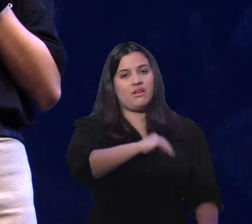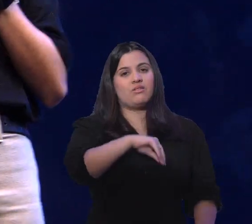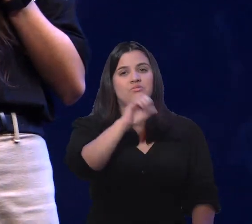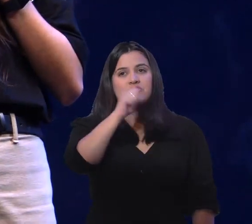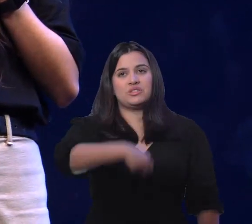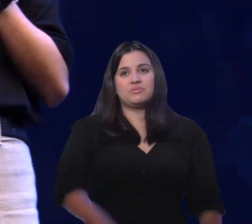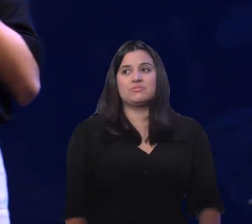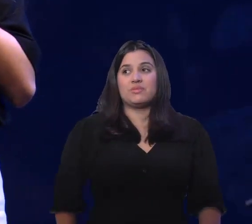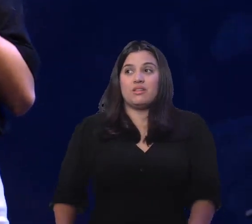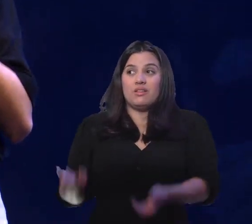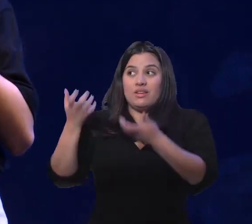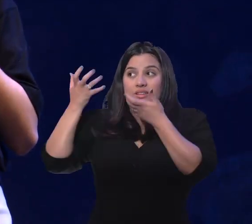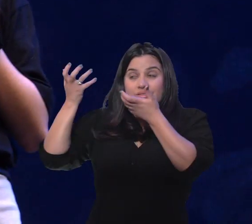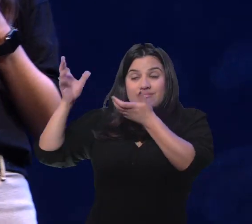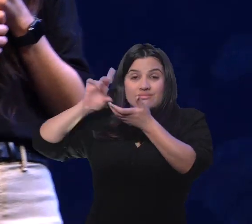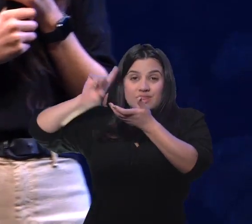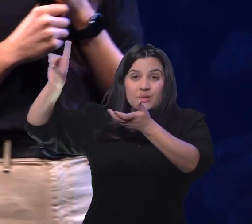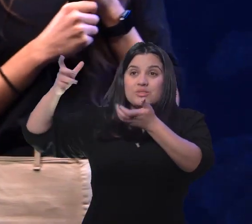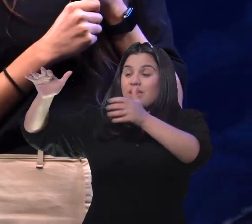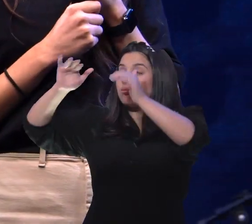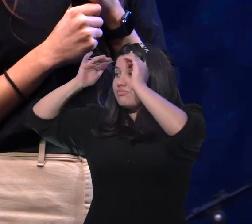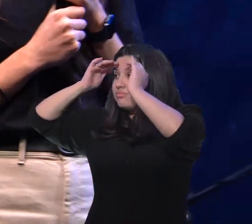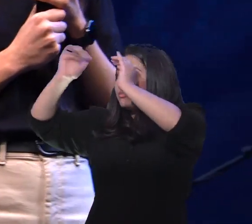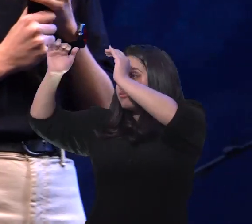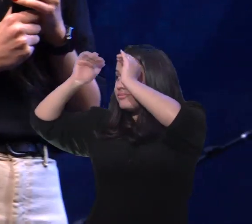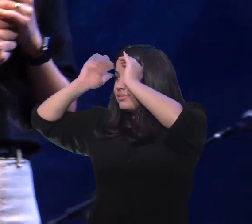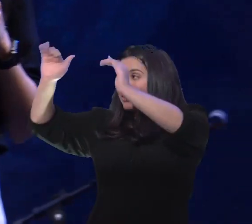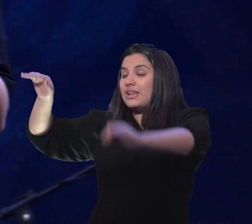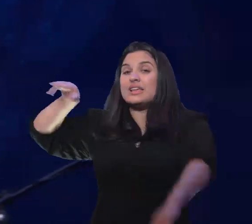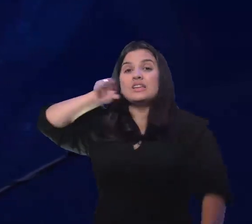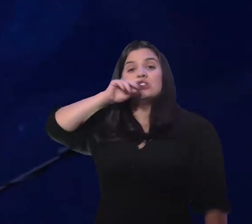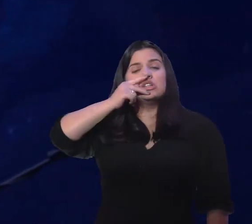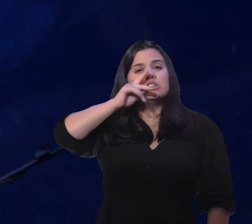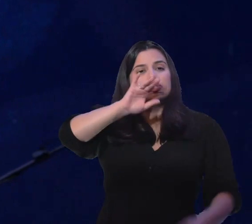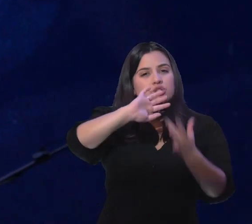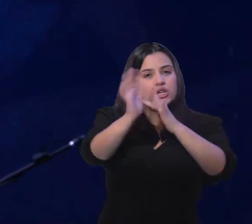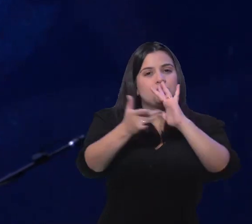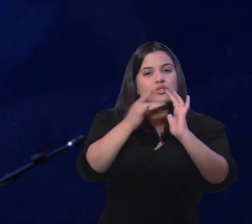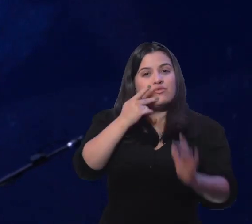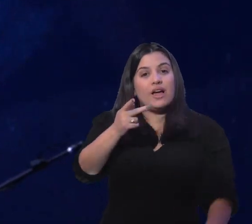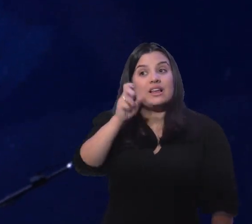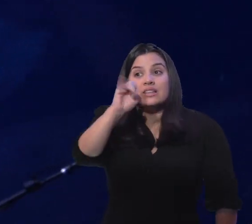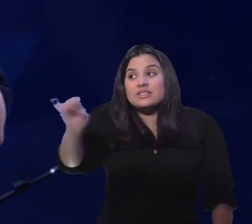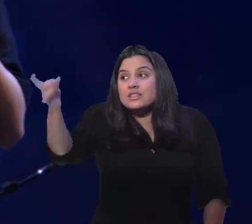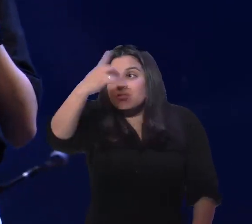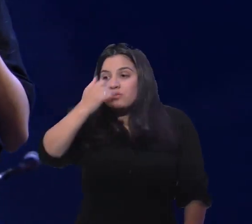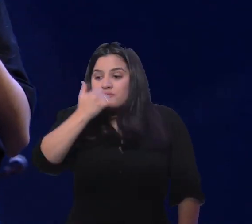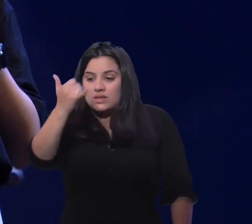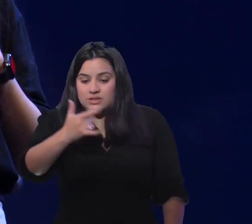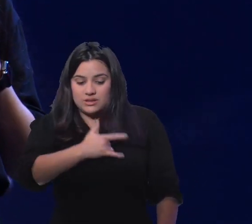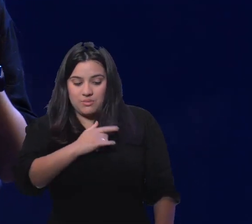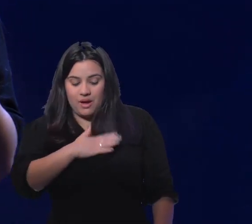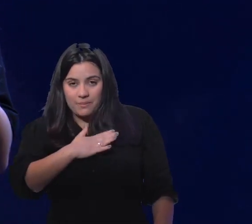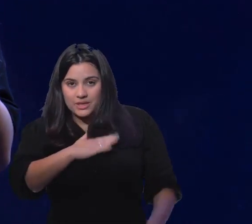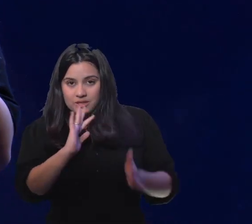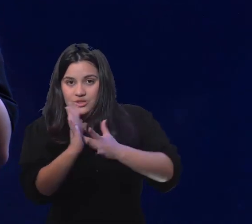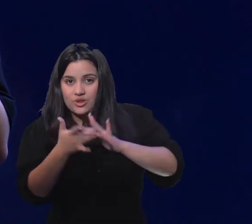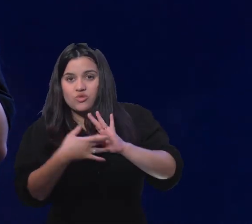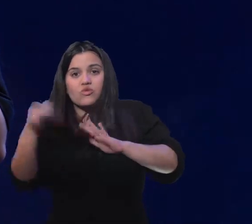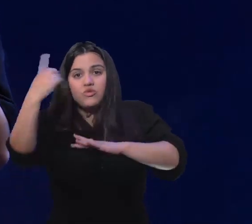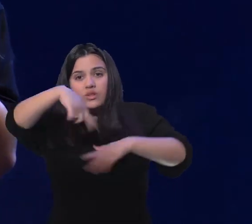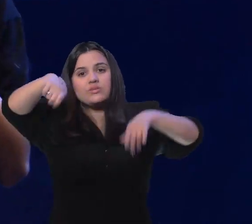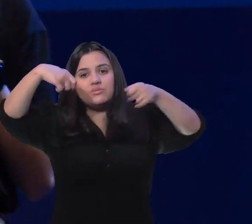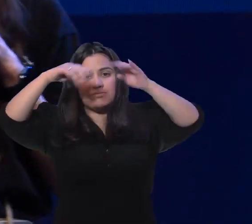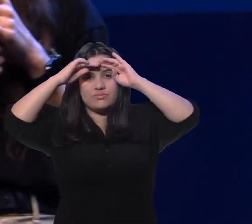nós obediência. Jesus diz várias vezes, se você me ama, obedeça aos meus mandamentos. Se você está aqui na